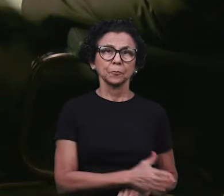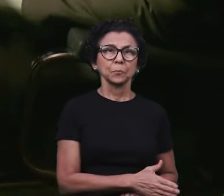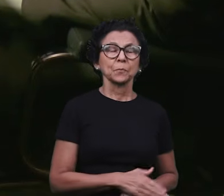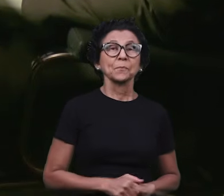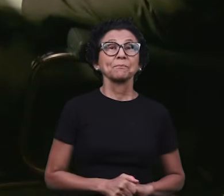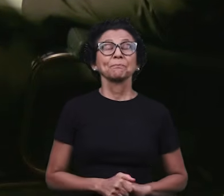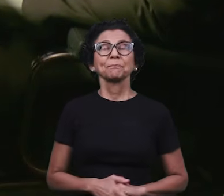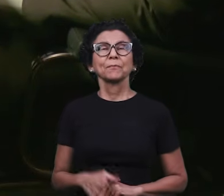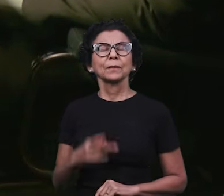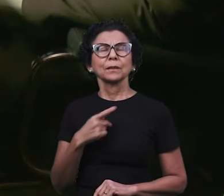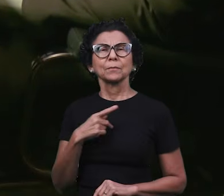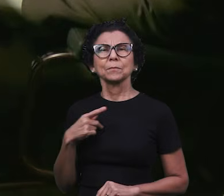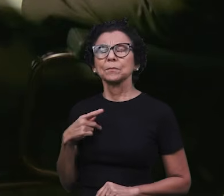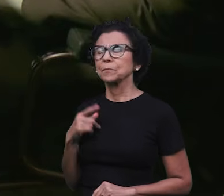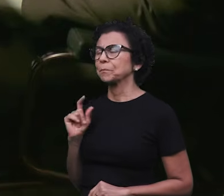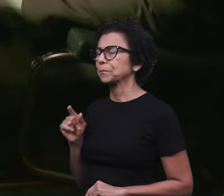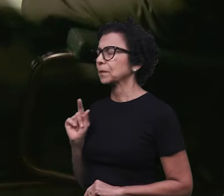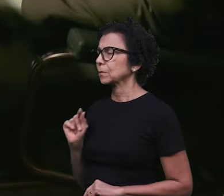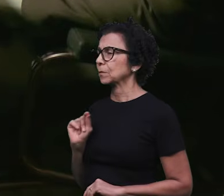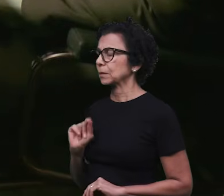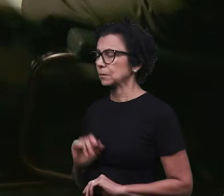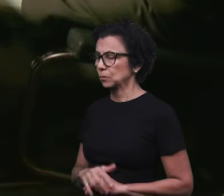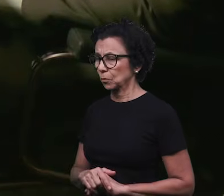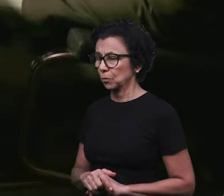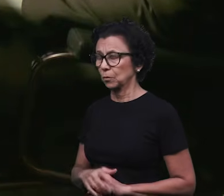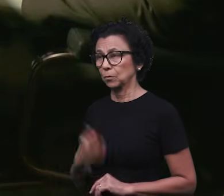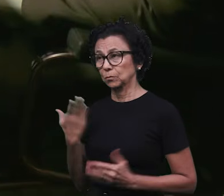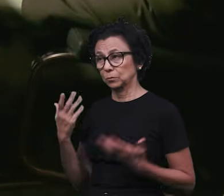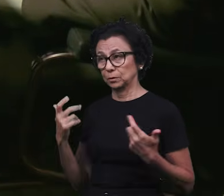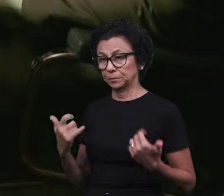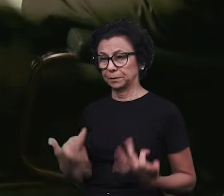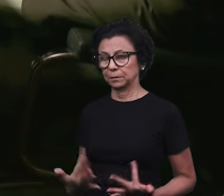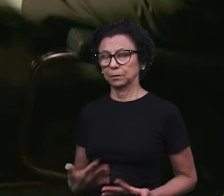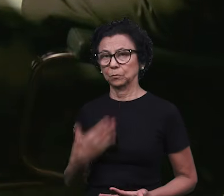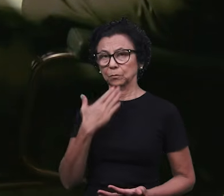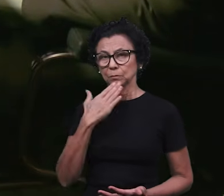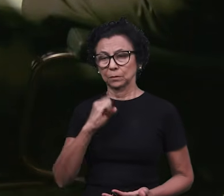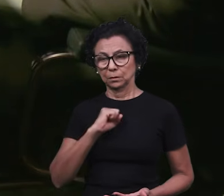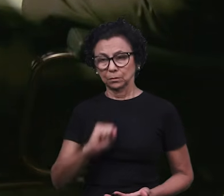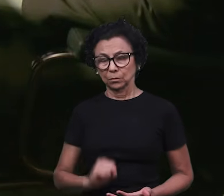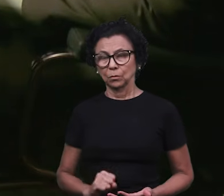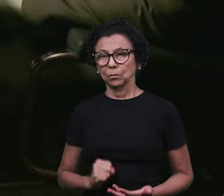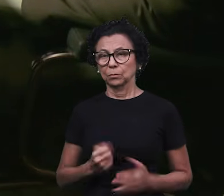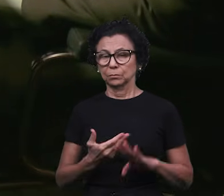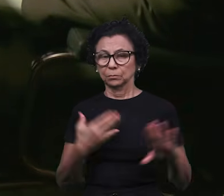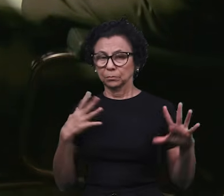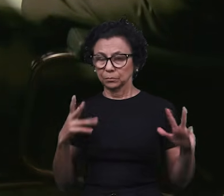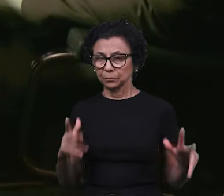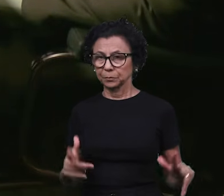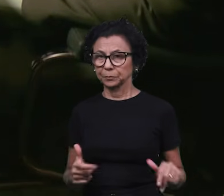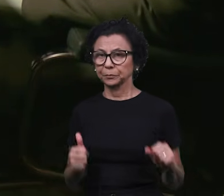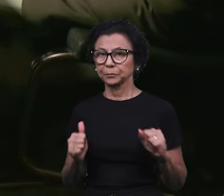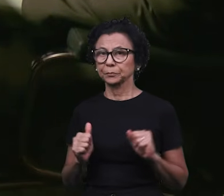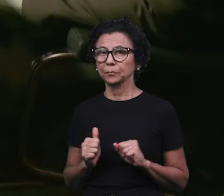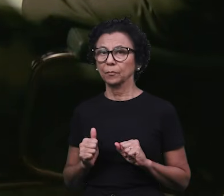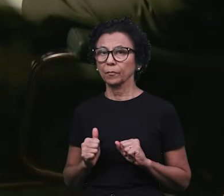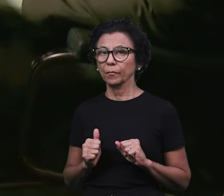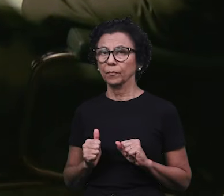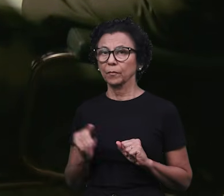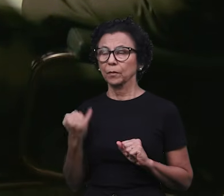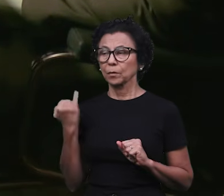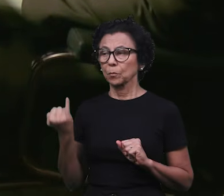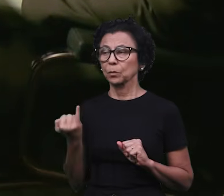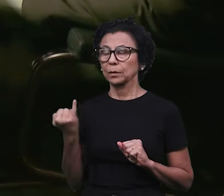desse preparo todo do sacerdote, da consagração, tem um detalhe muito importante, que era